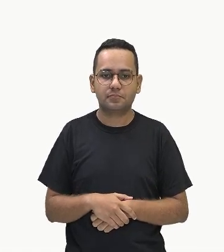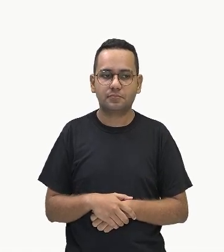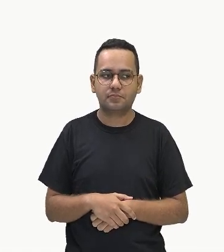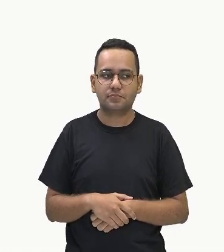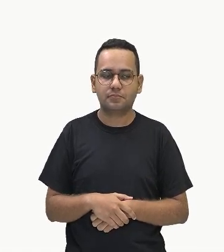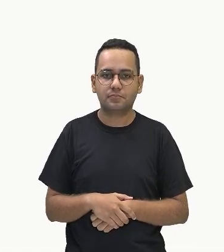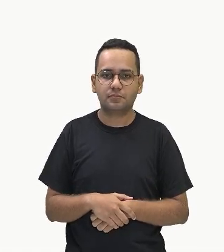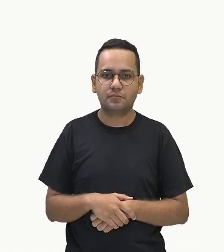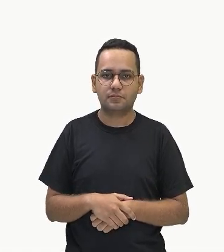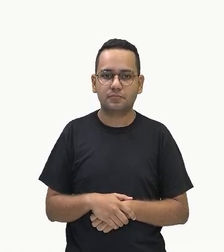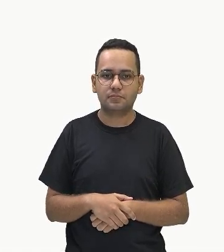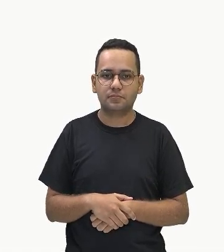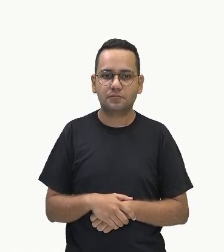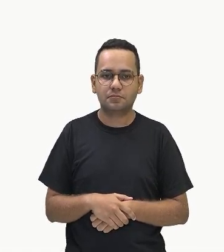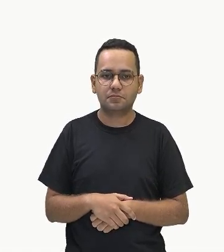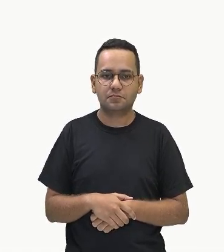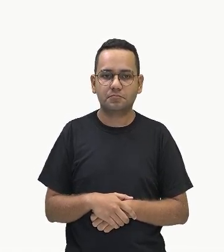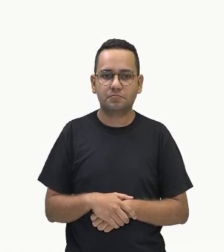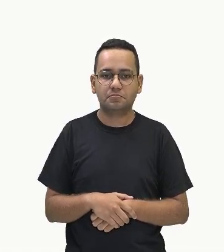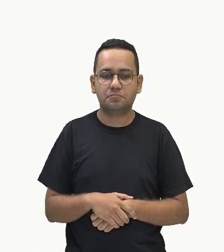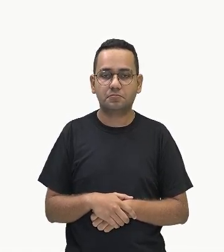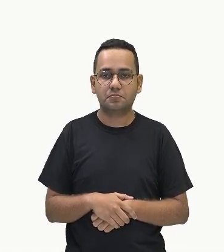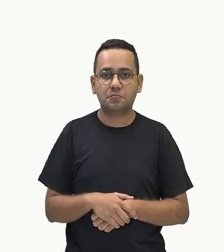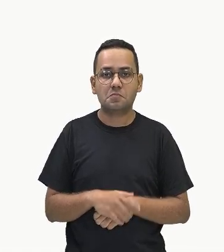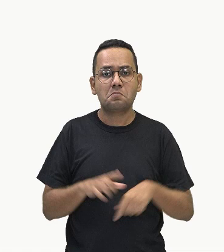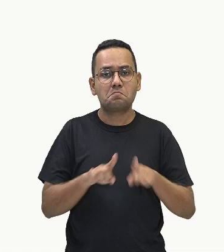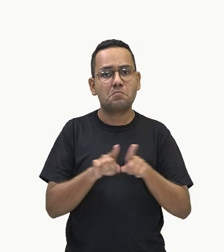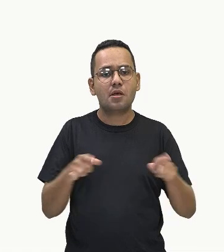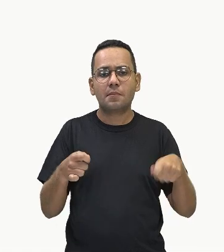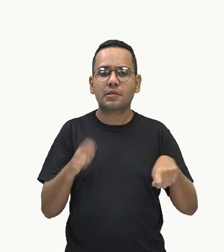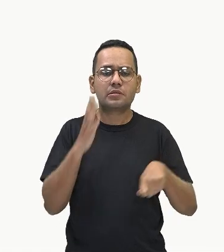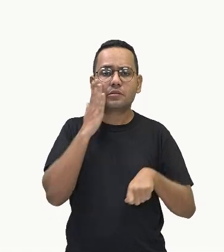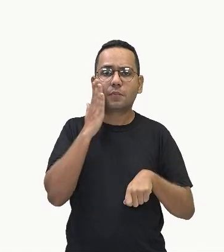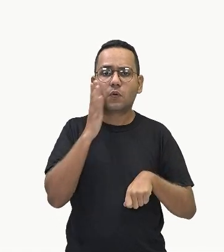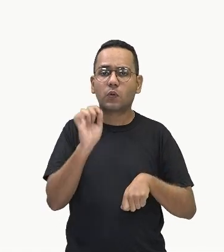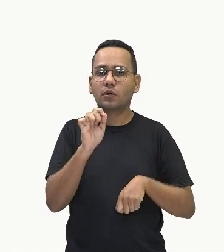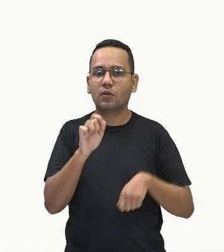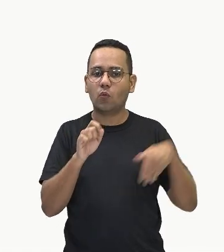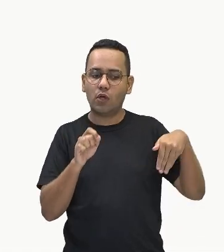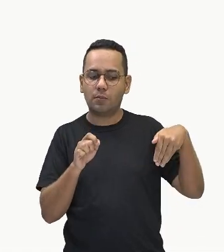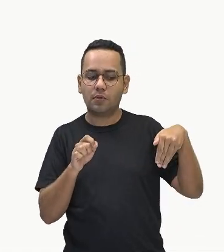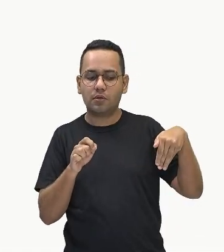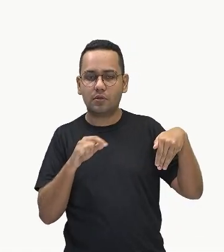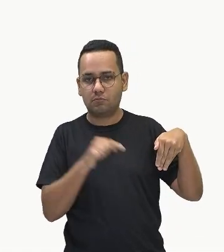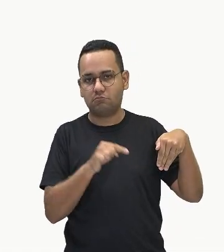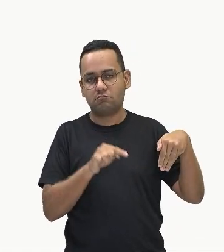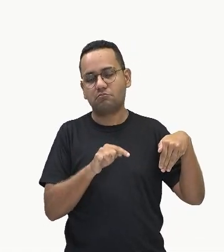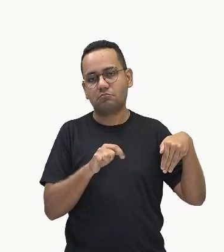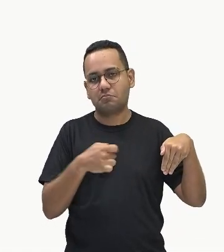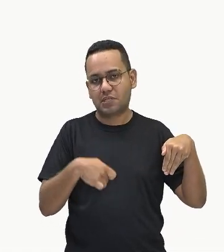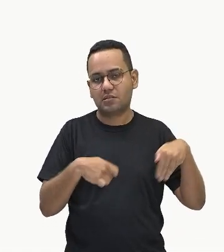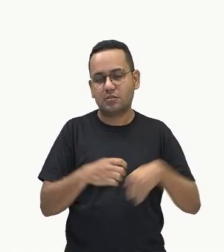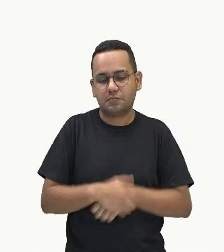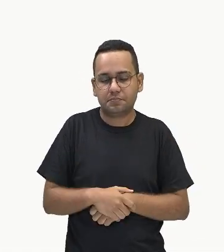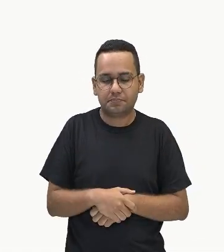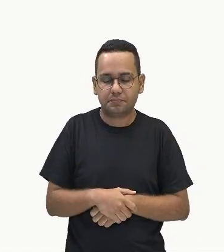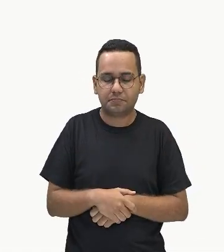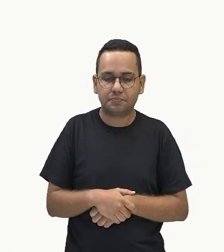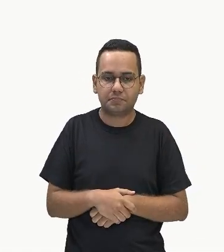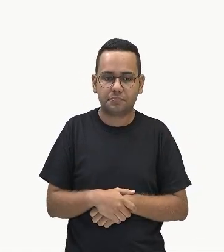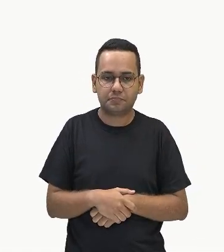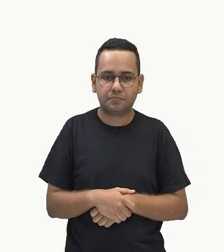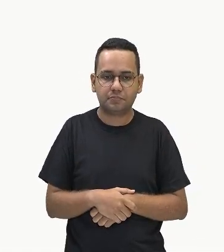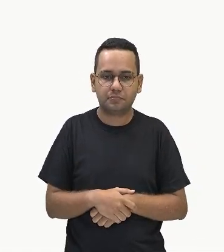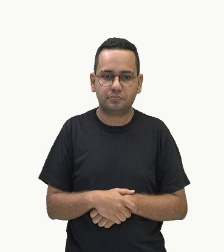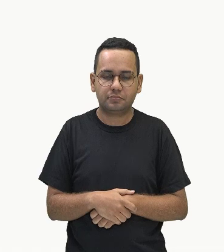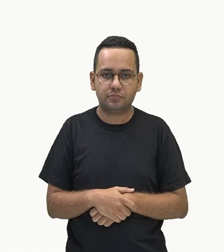ok? E aqui eu quero saber quem? Eu quero saber o meu montante. A pergunta do problema é